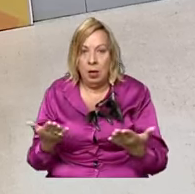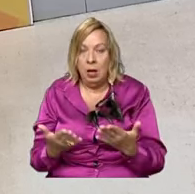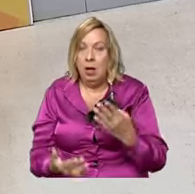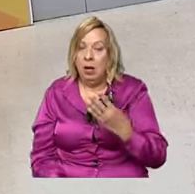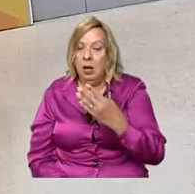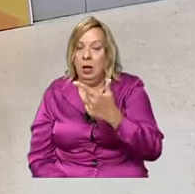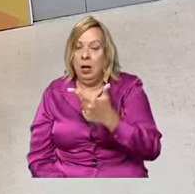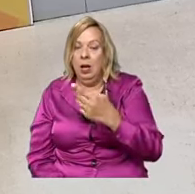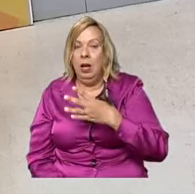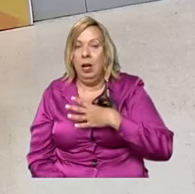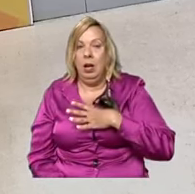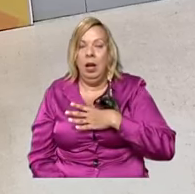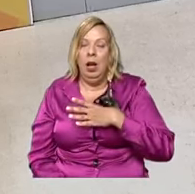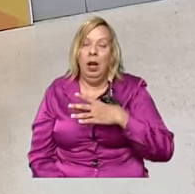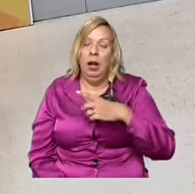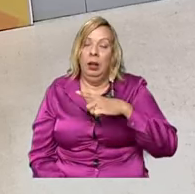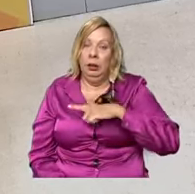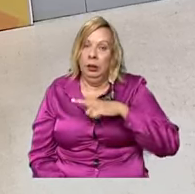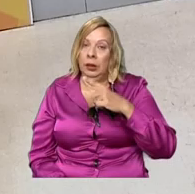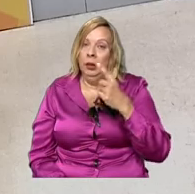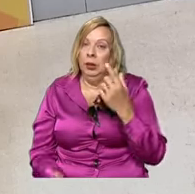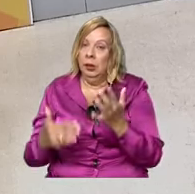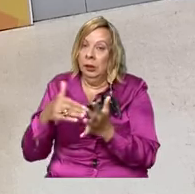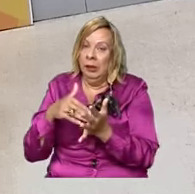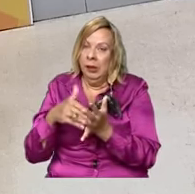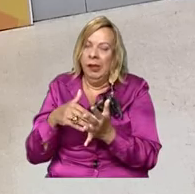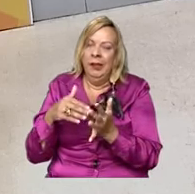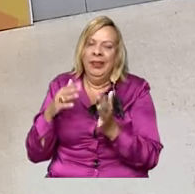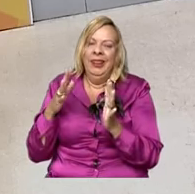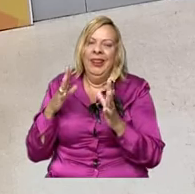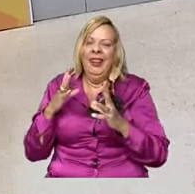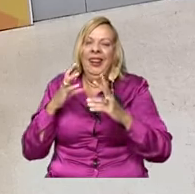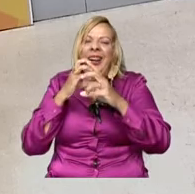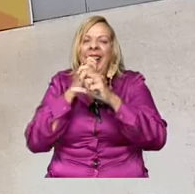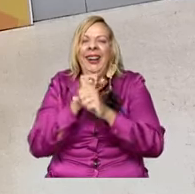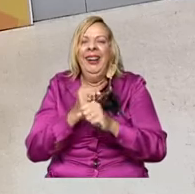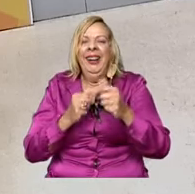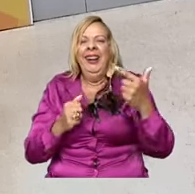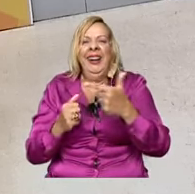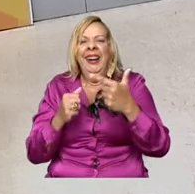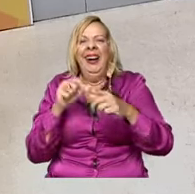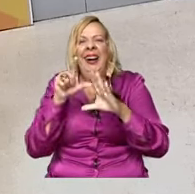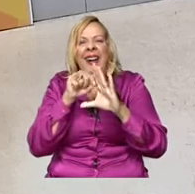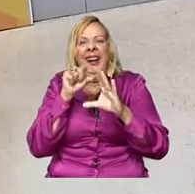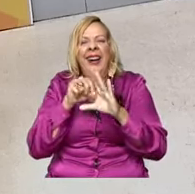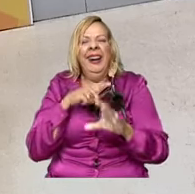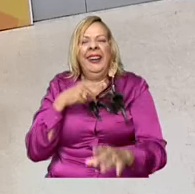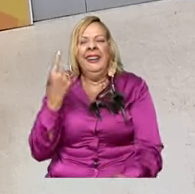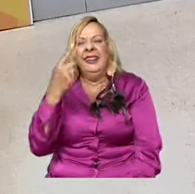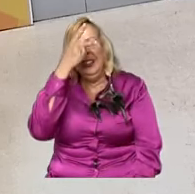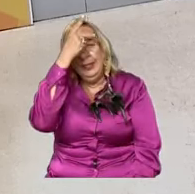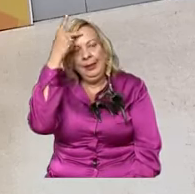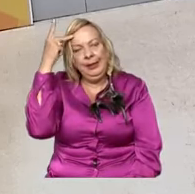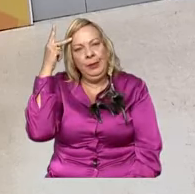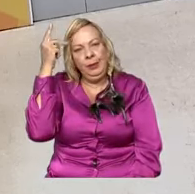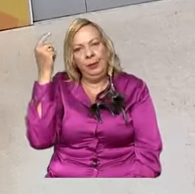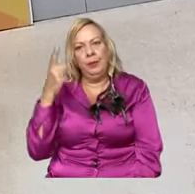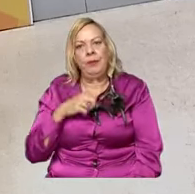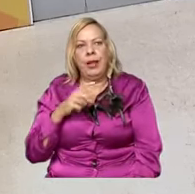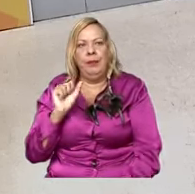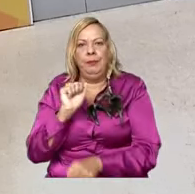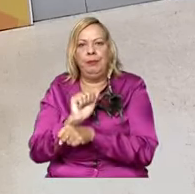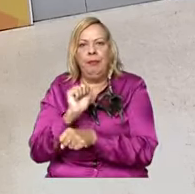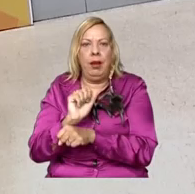42 foi a última bola chamada, num total de 22 bolas sorteadas, já tem aí um